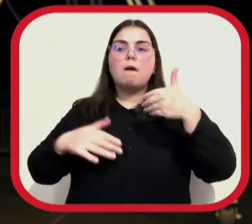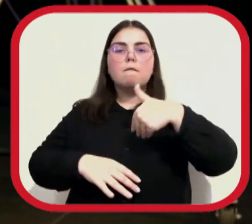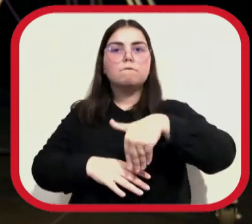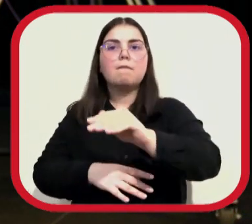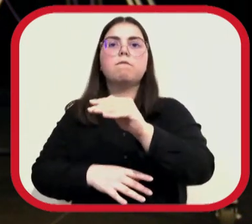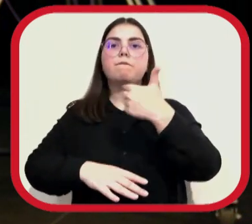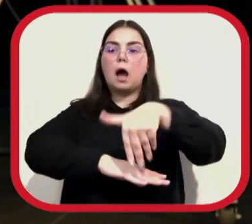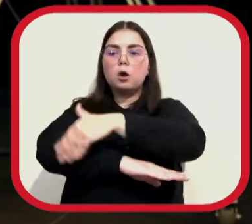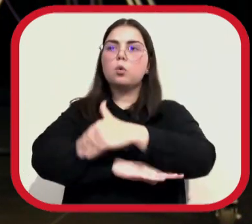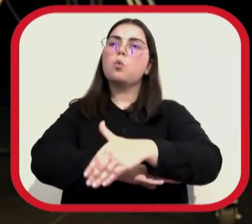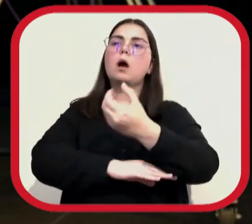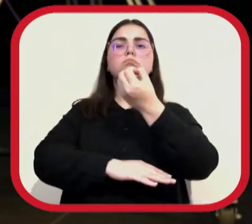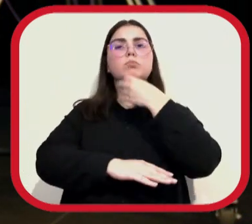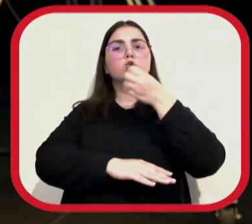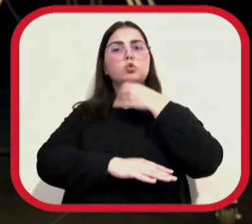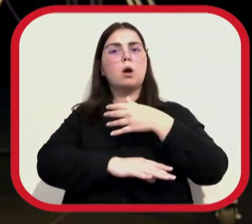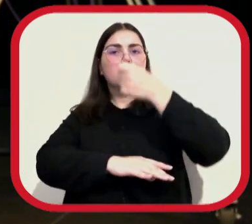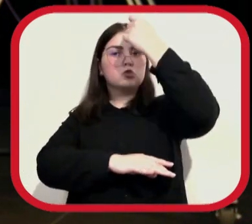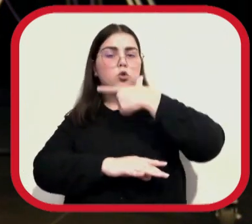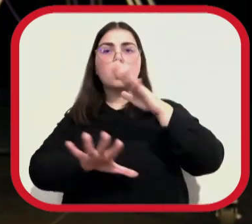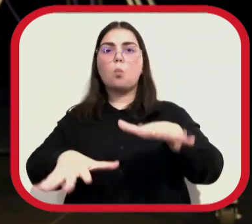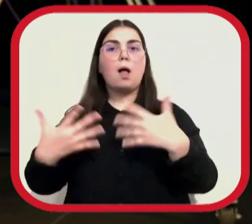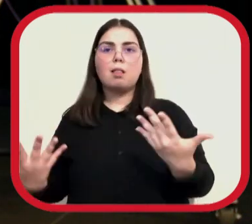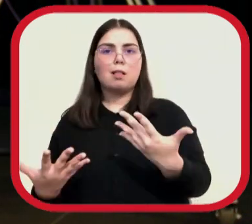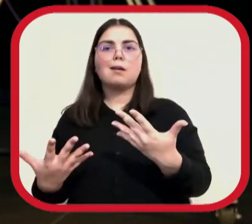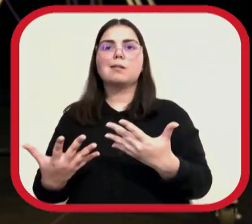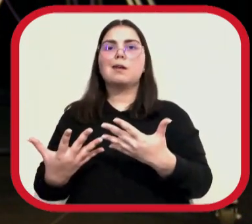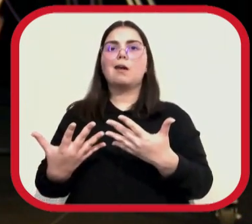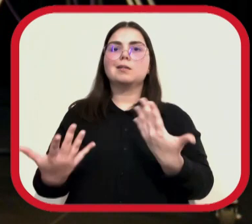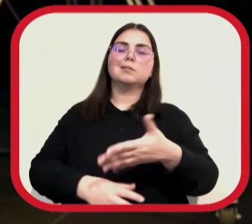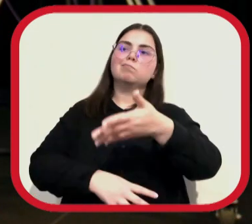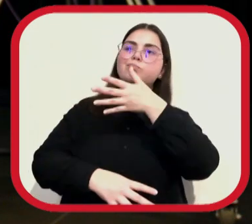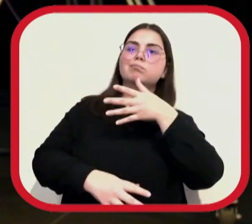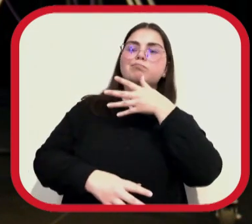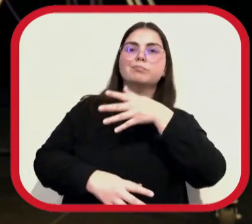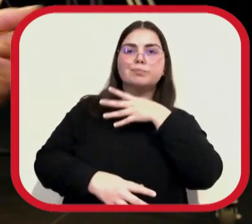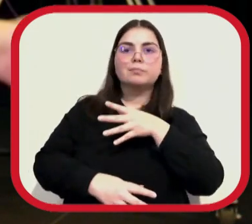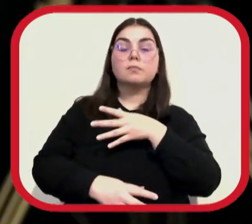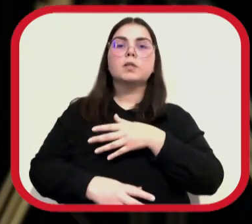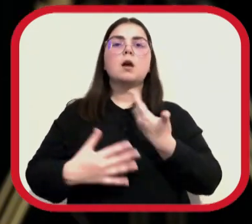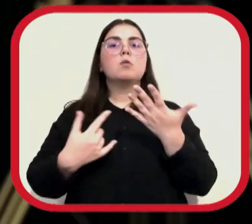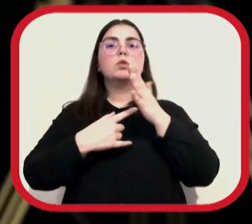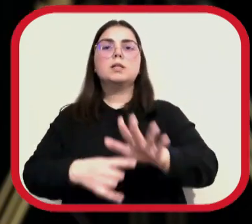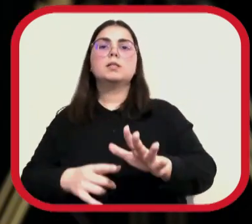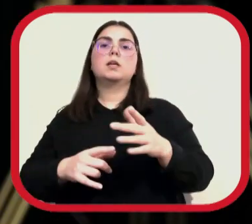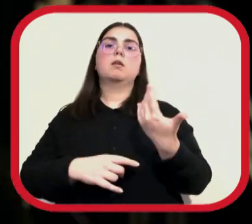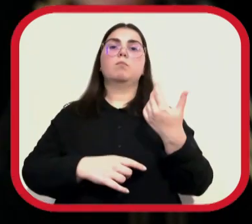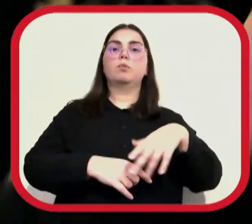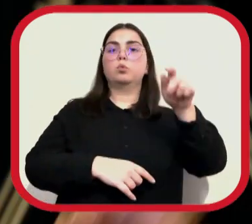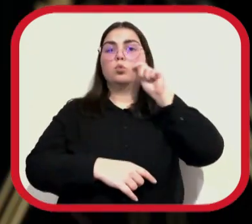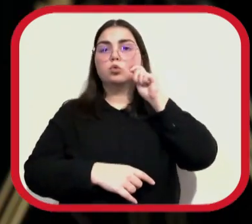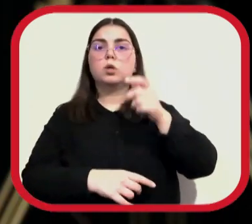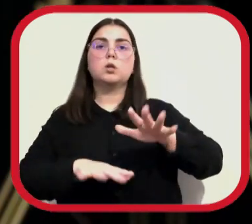nossos formandos vão à rua e tragam-nos uma história. E portanto estamos num sítio onde há todo o tipo de histórias que se queiram fazer, porque podemos fazer histórias